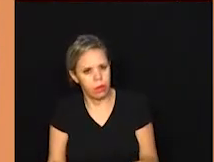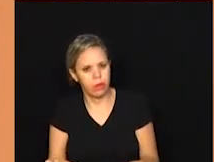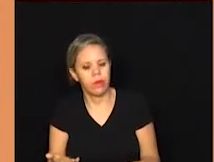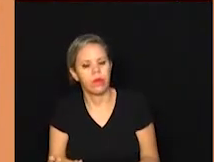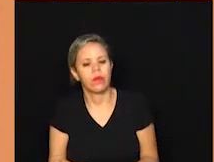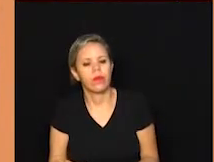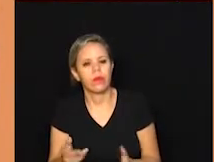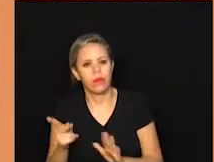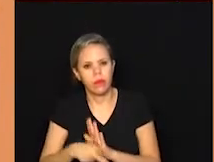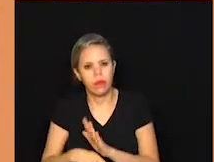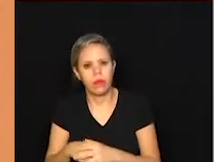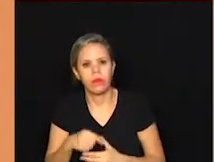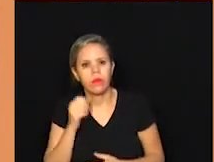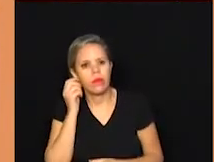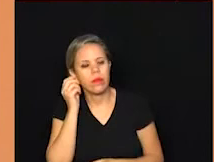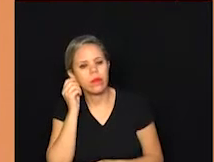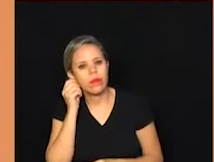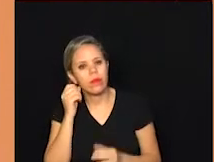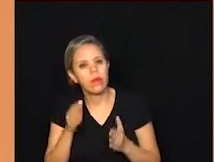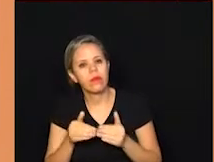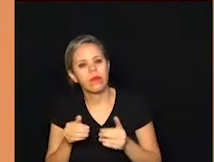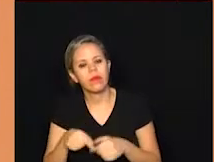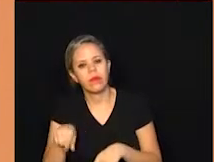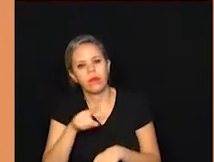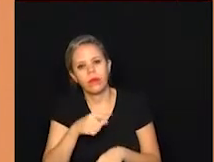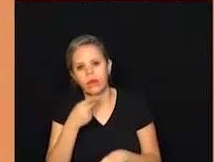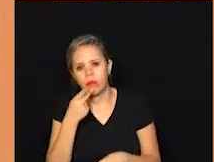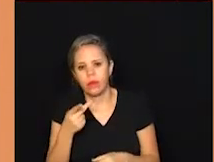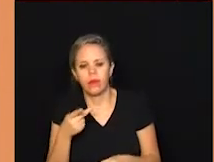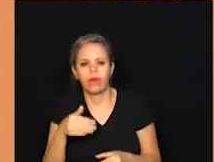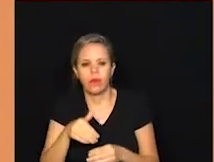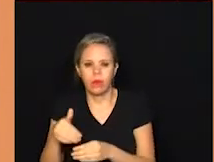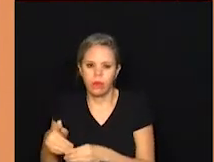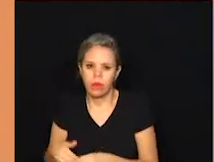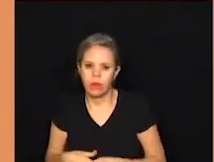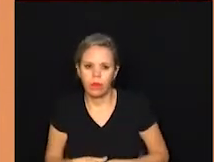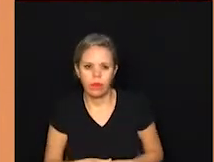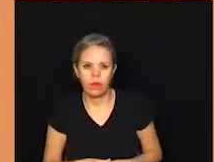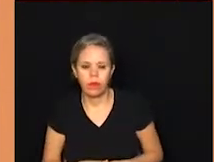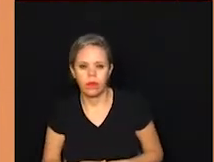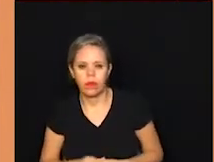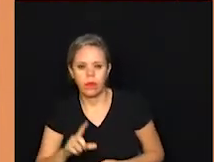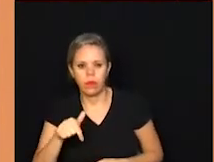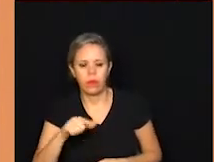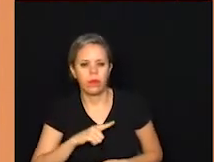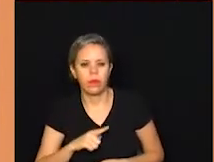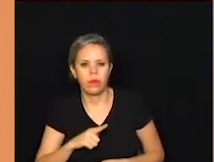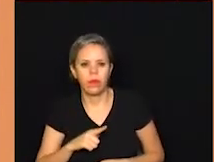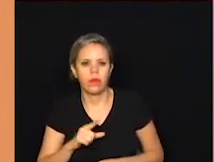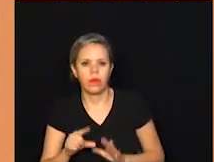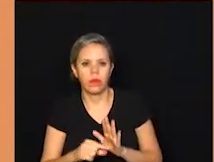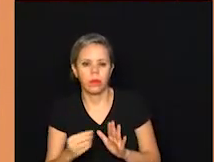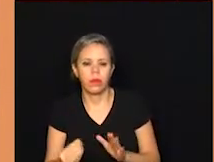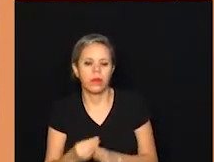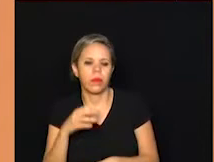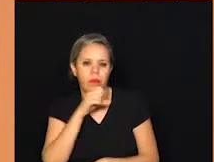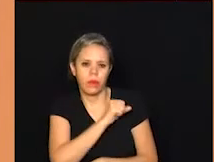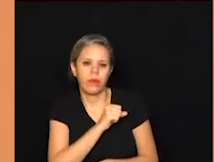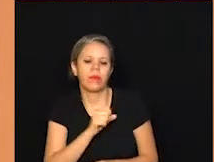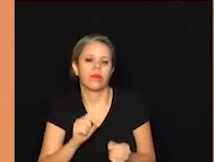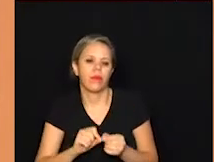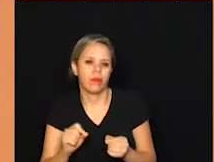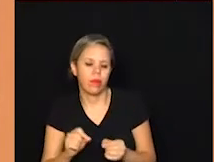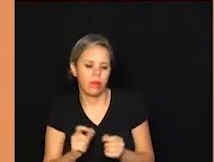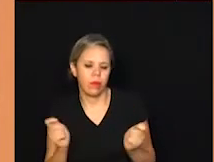esse projeto. Vamos pedir para que ele seja colocado em votação depois que a gente fizer as emendas o mais rápido possível, para que a